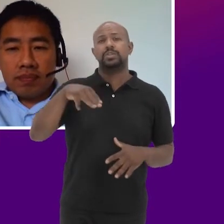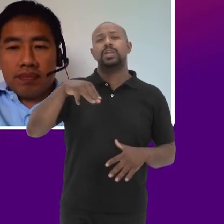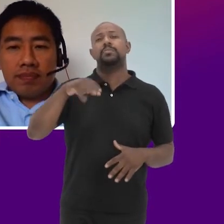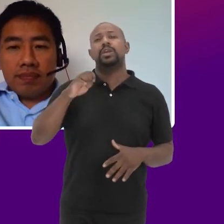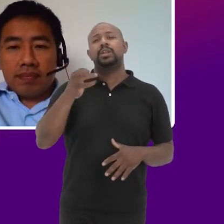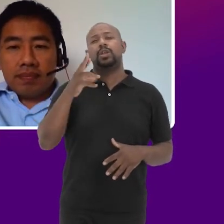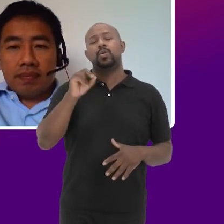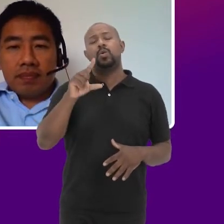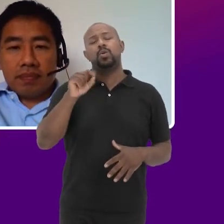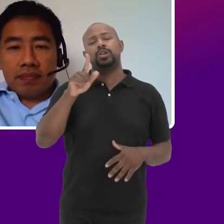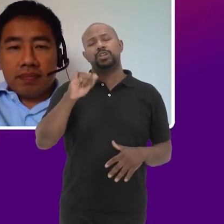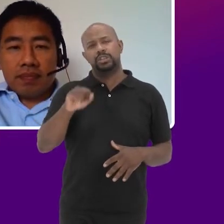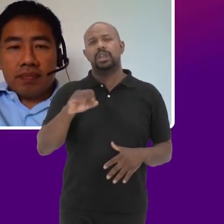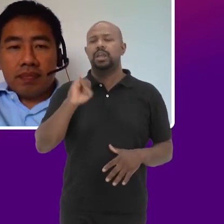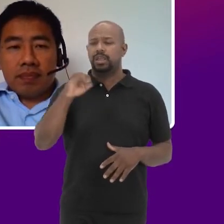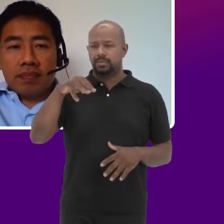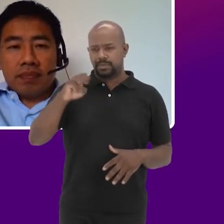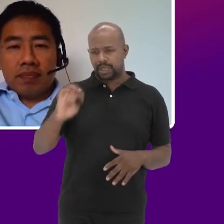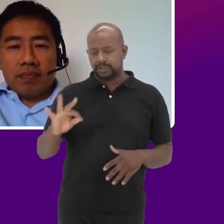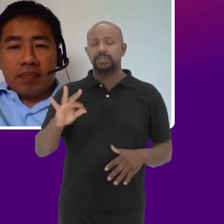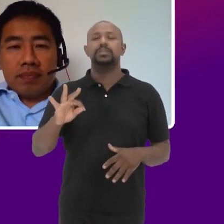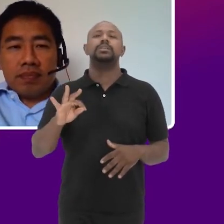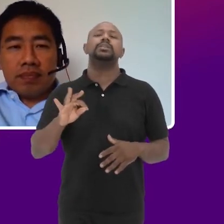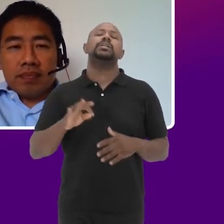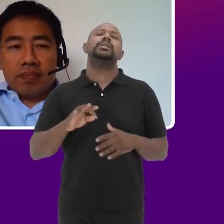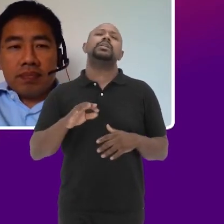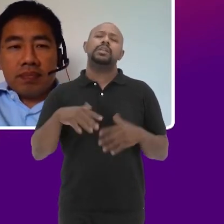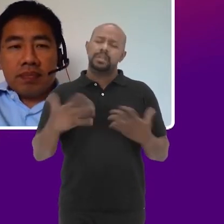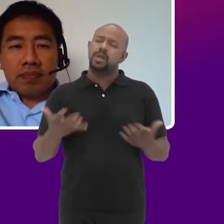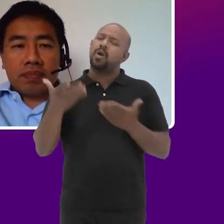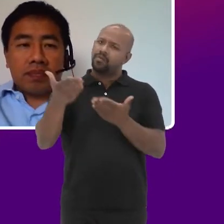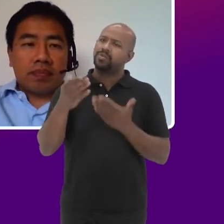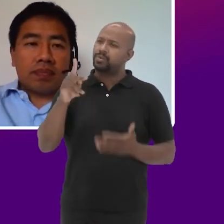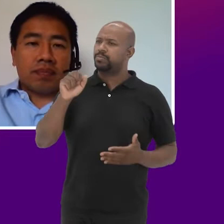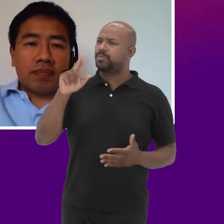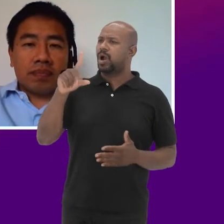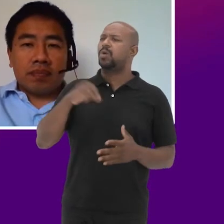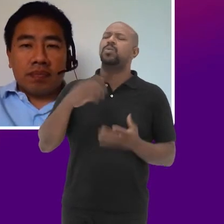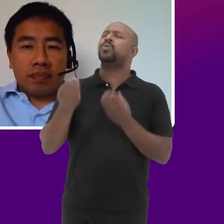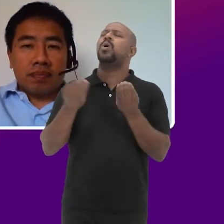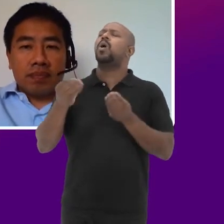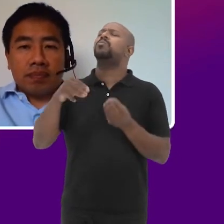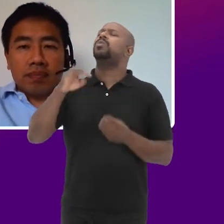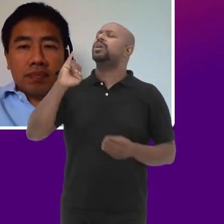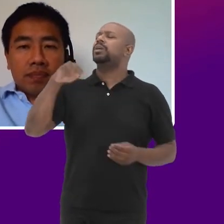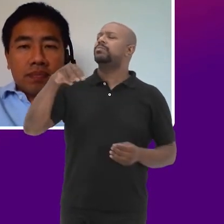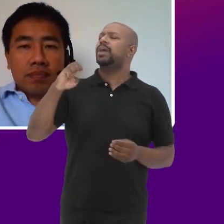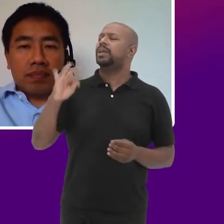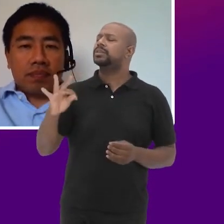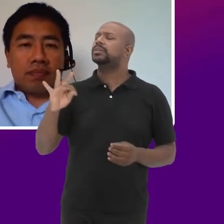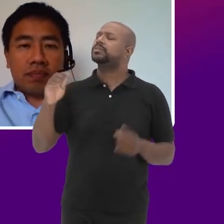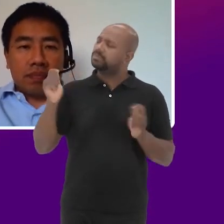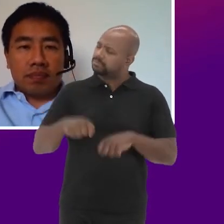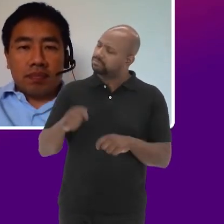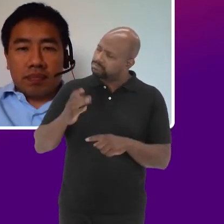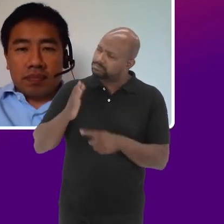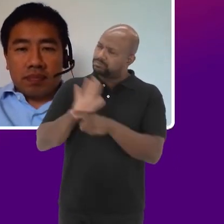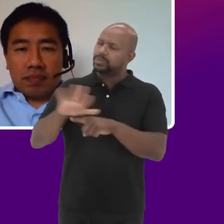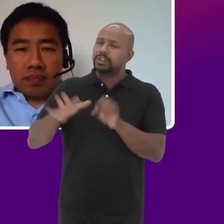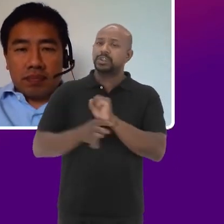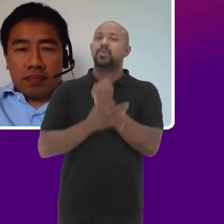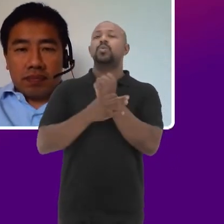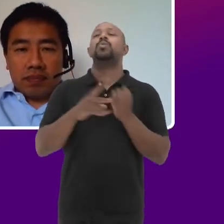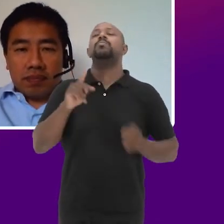né, do IMET, e eu te convido, Paulo, para falar para nós, né, como o IMET tem colaborado nessa construção do